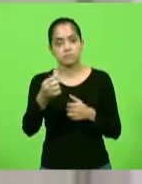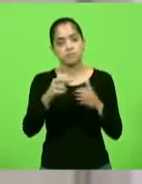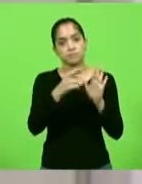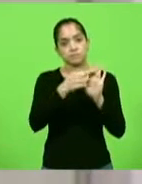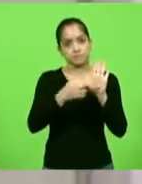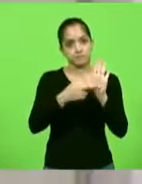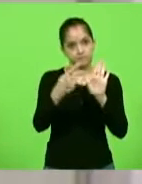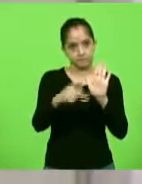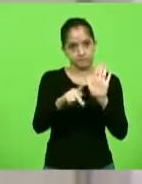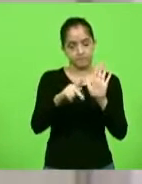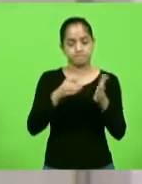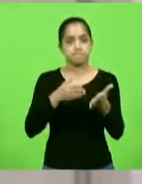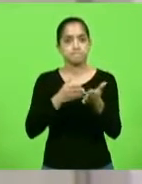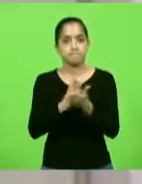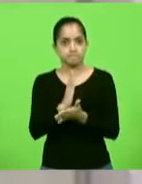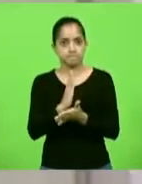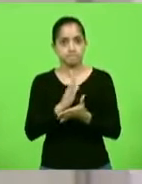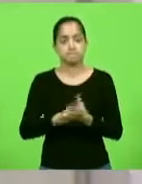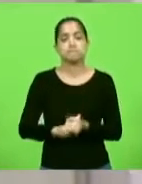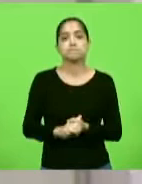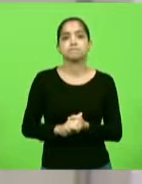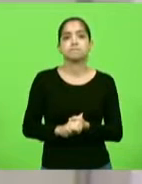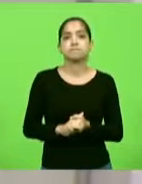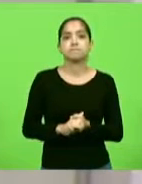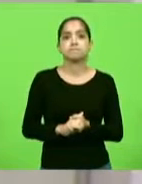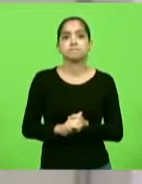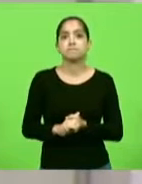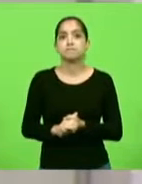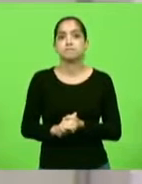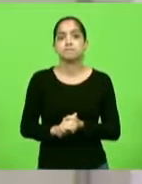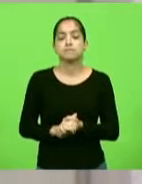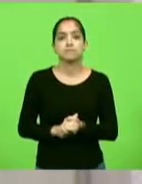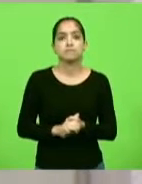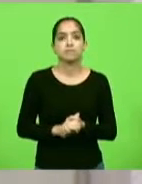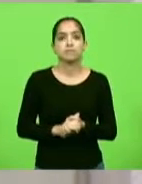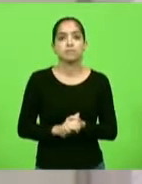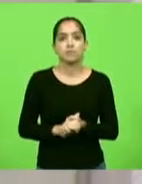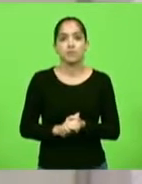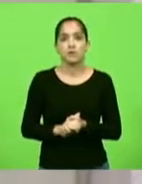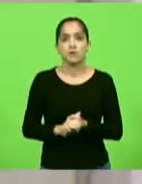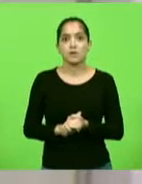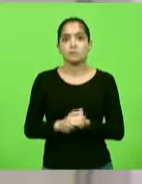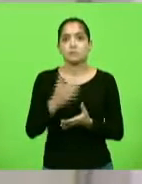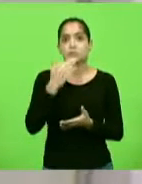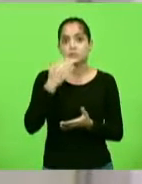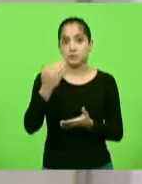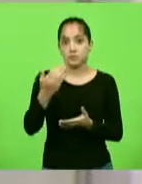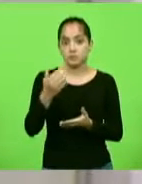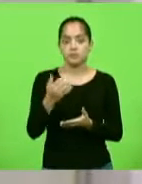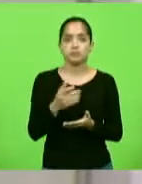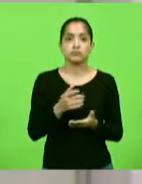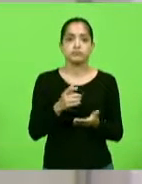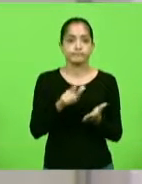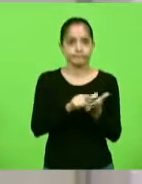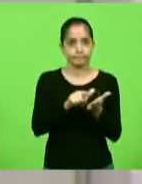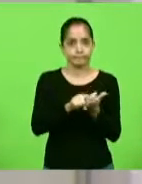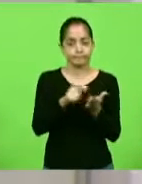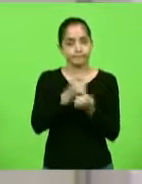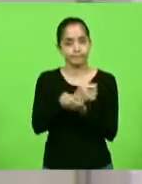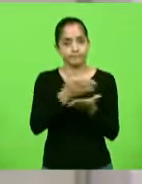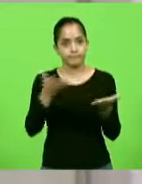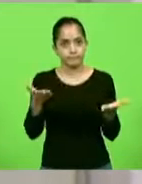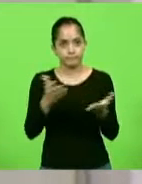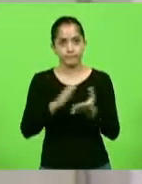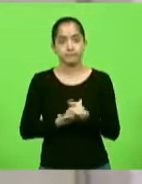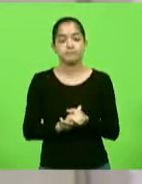presidente deu a por aprovada. Expediente. O senhor presidente solicitou que se procedesse à distribuição.